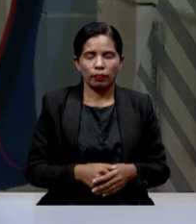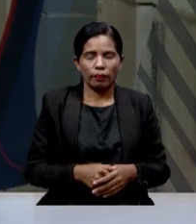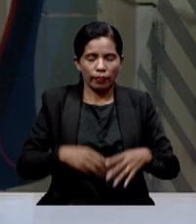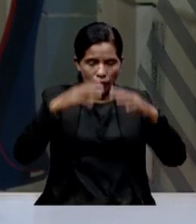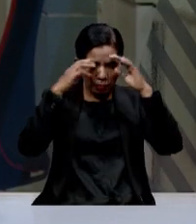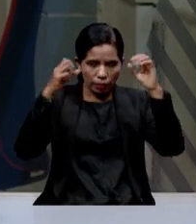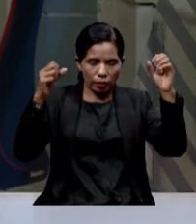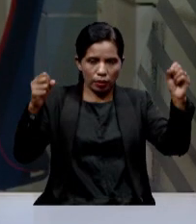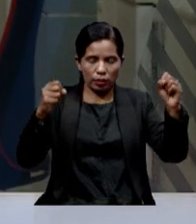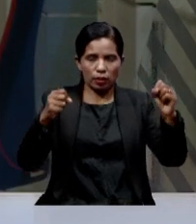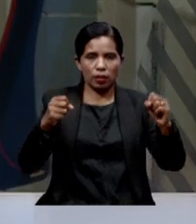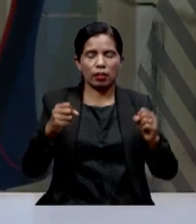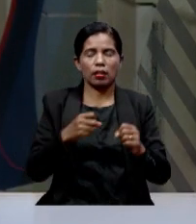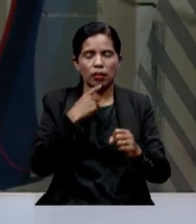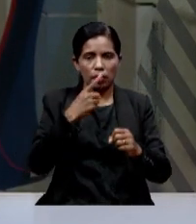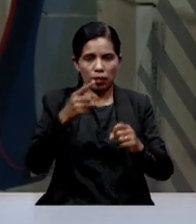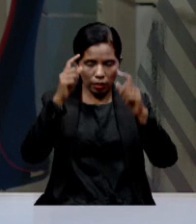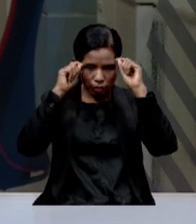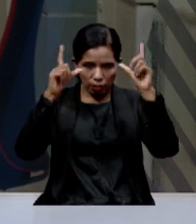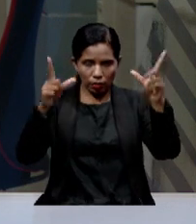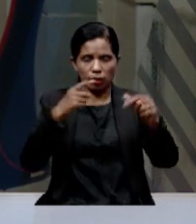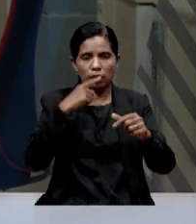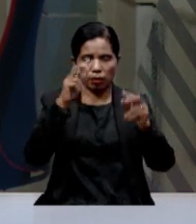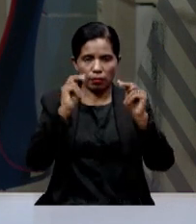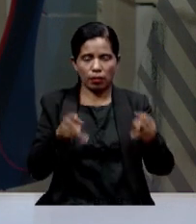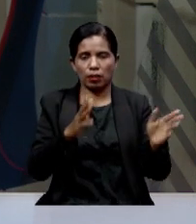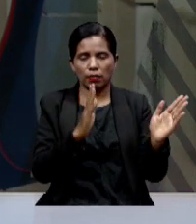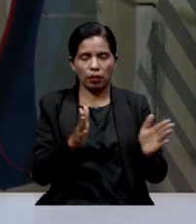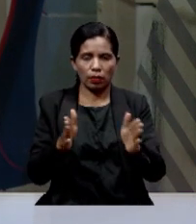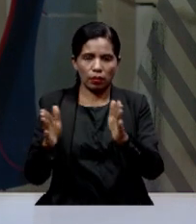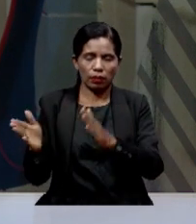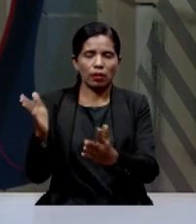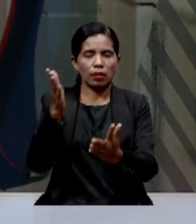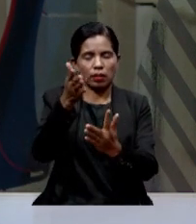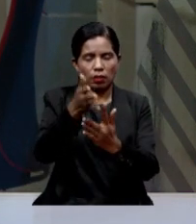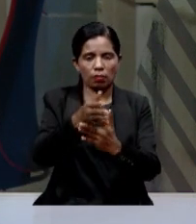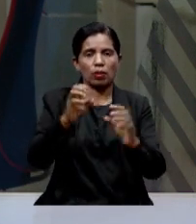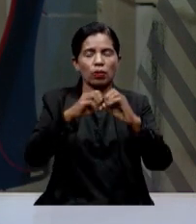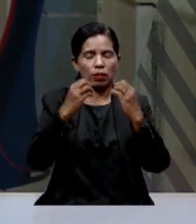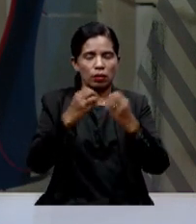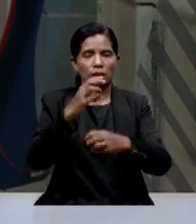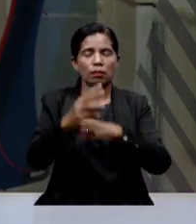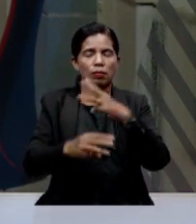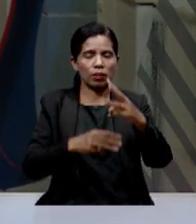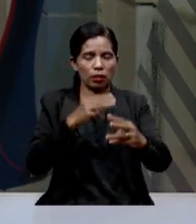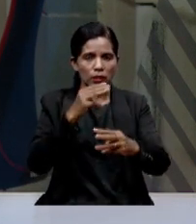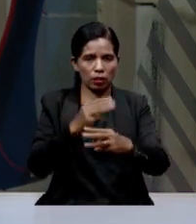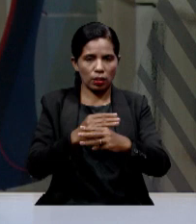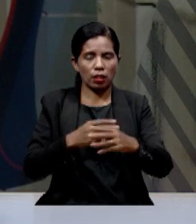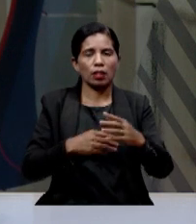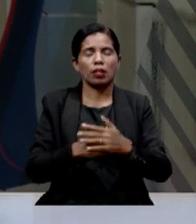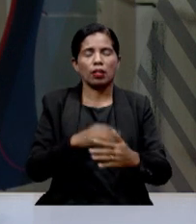Presidente Republika HTT, Timor Leste, tenki preparado molok adere ba Organisasyon Mundial Komersiu